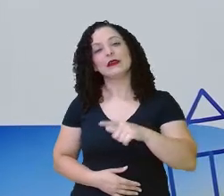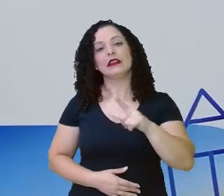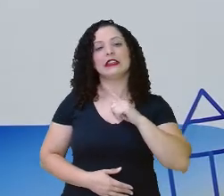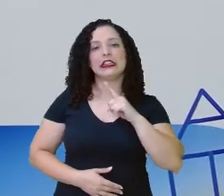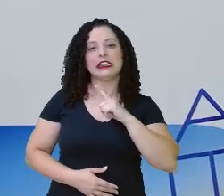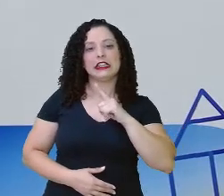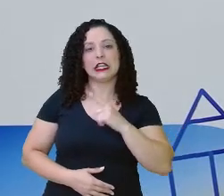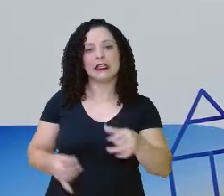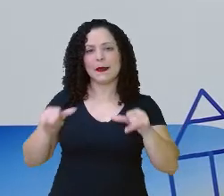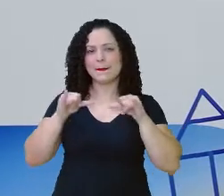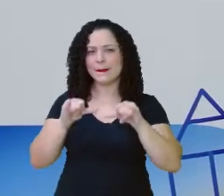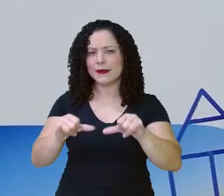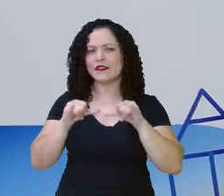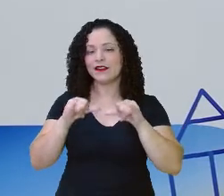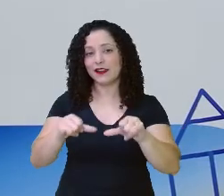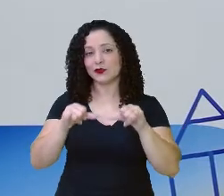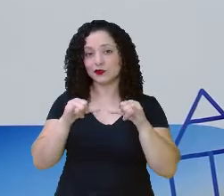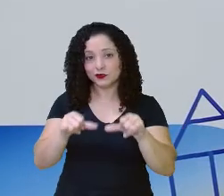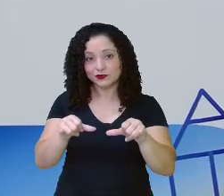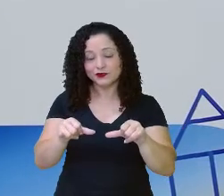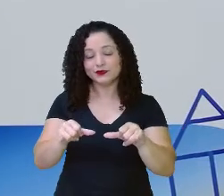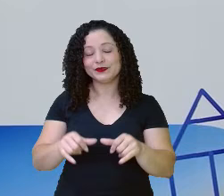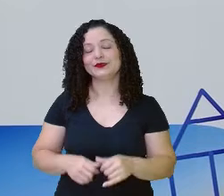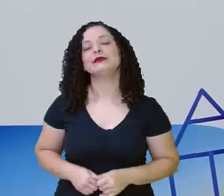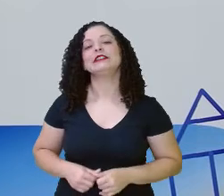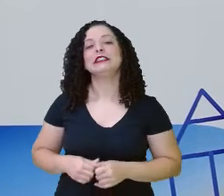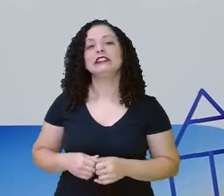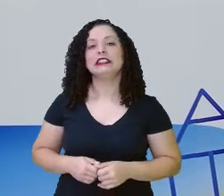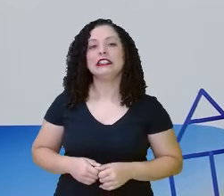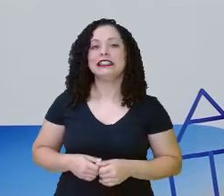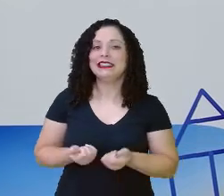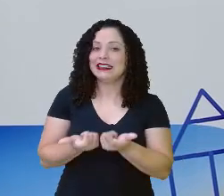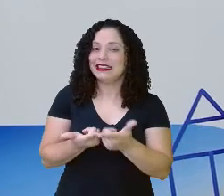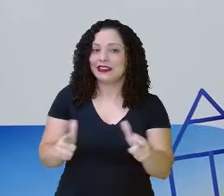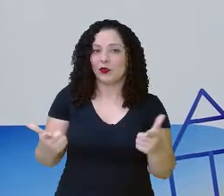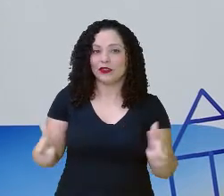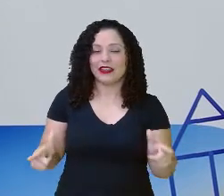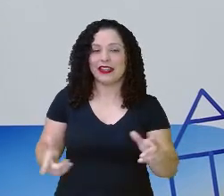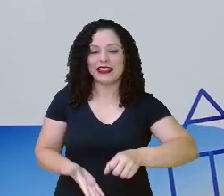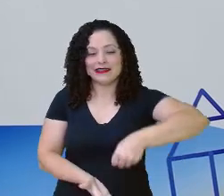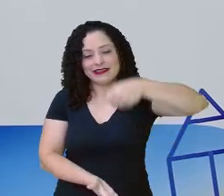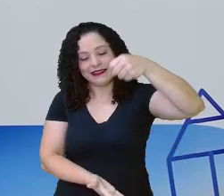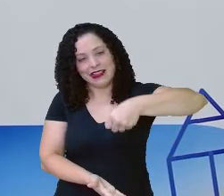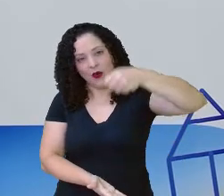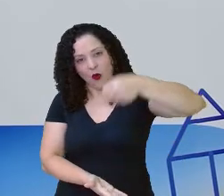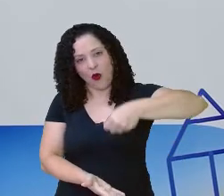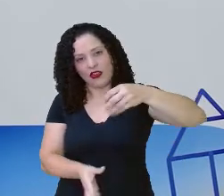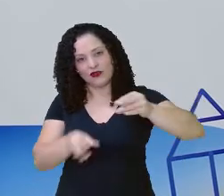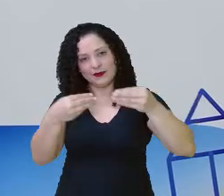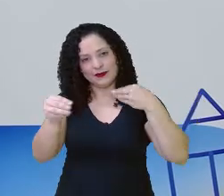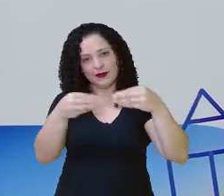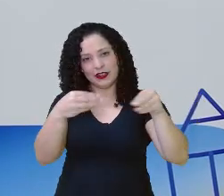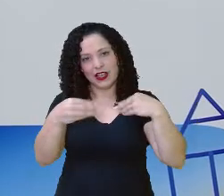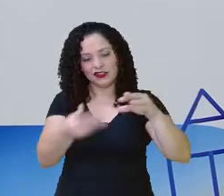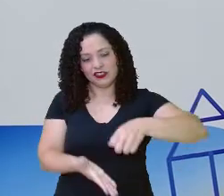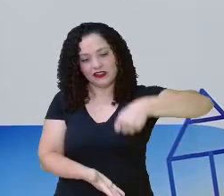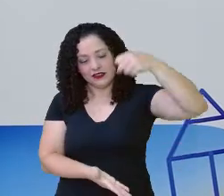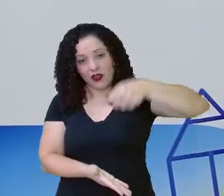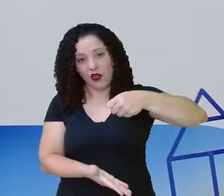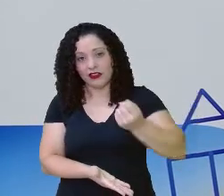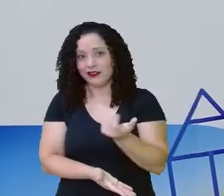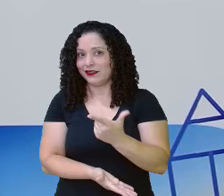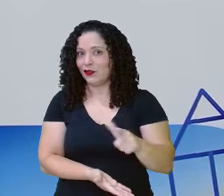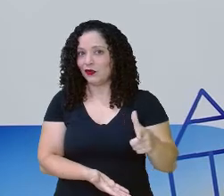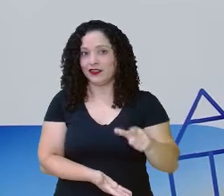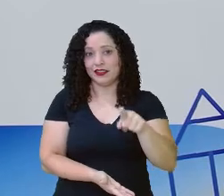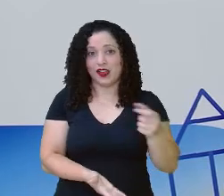alguns atacados, alguns supermercados que não disponibilizam mais as sacolinhas plásticas. Você pode